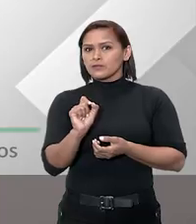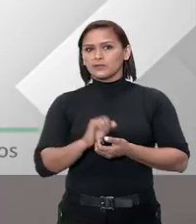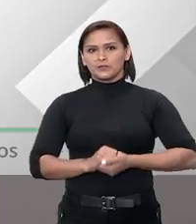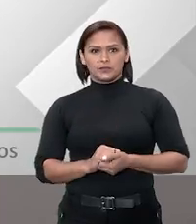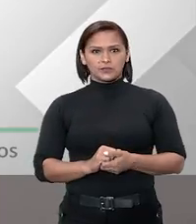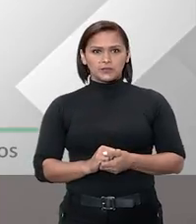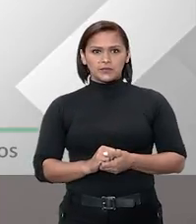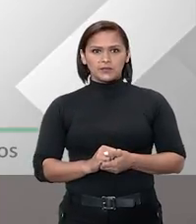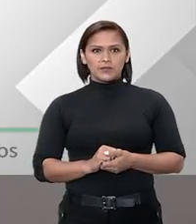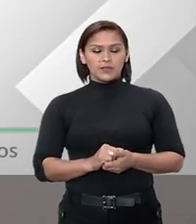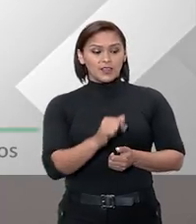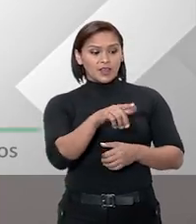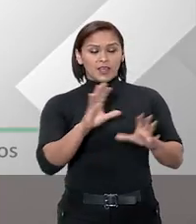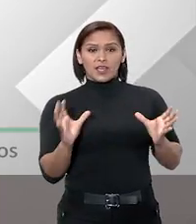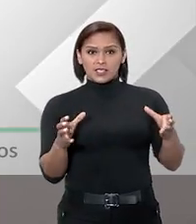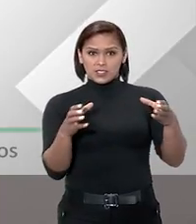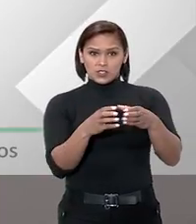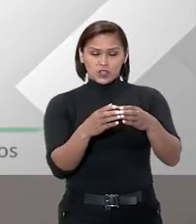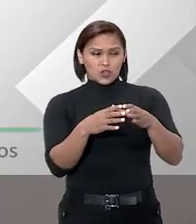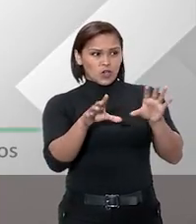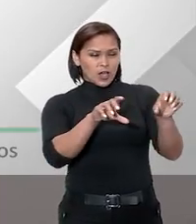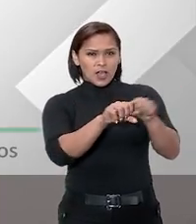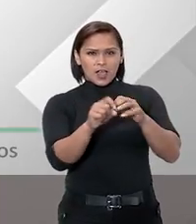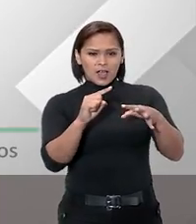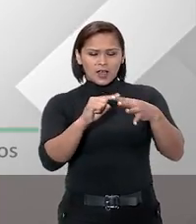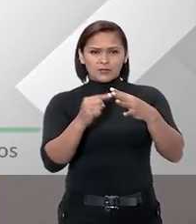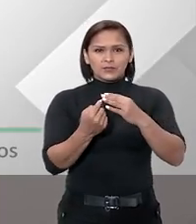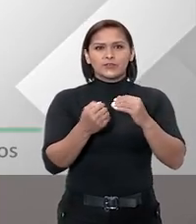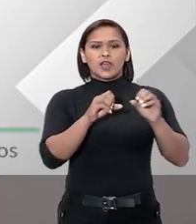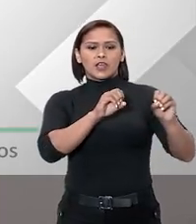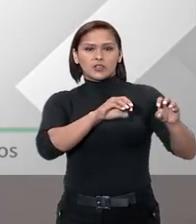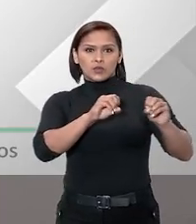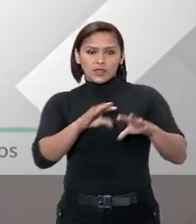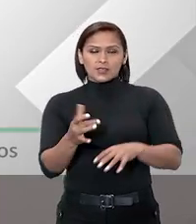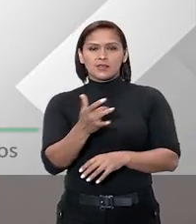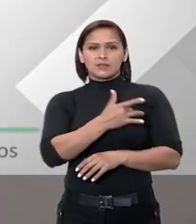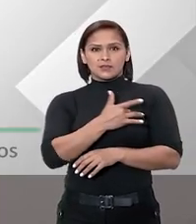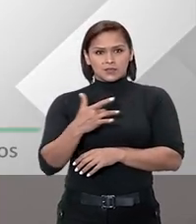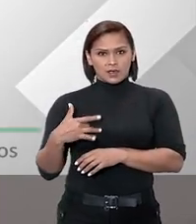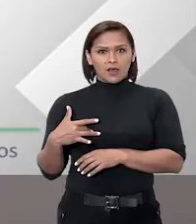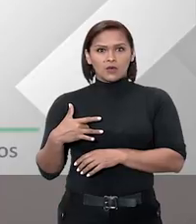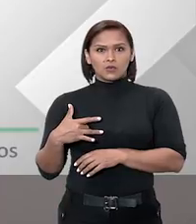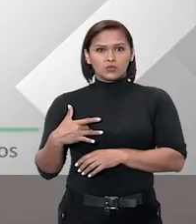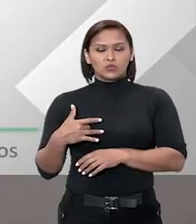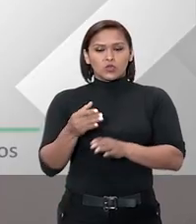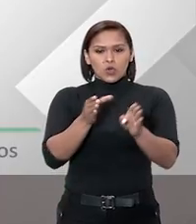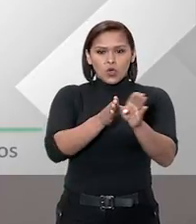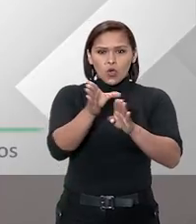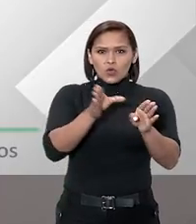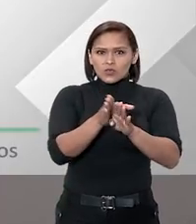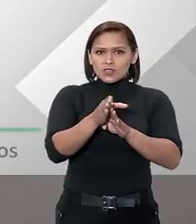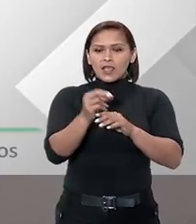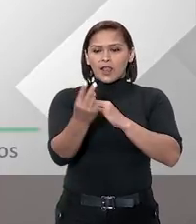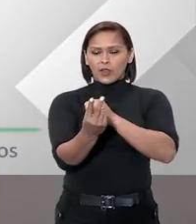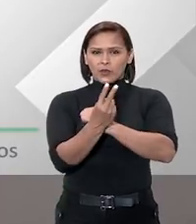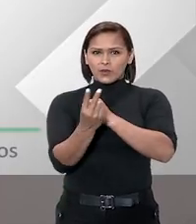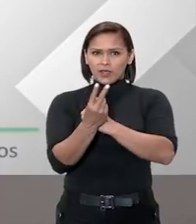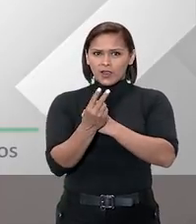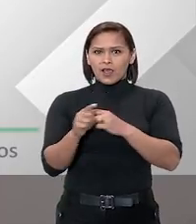São, essa rede é formada por profissionais da educação, da saúde, dos conselhos